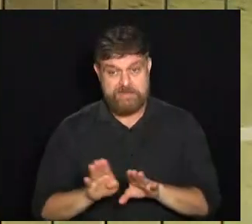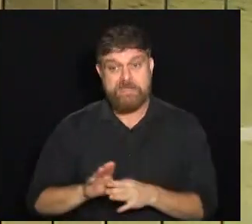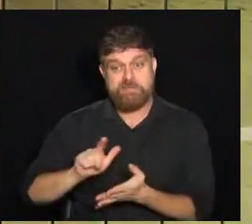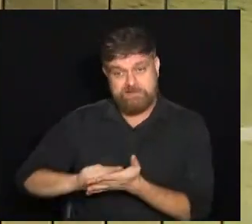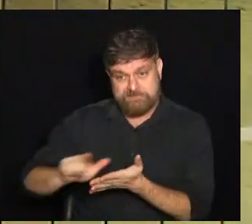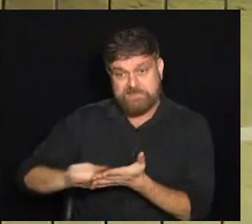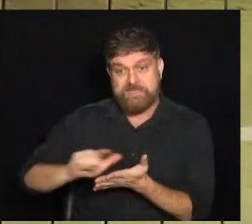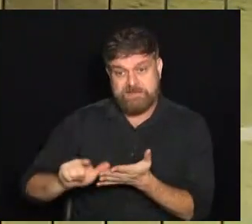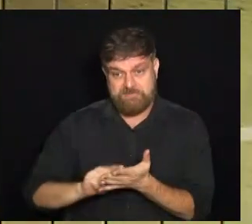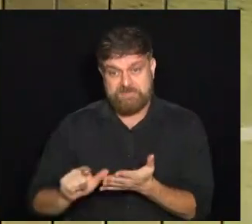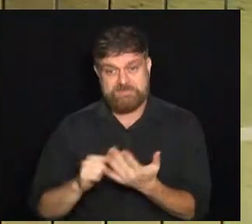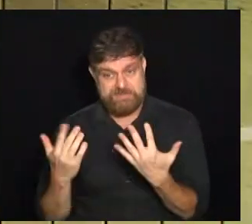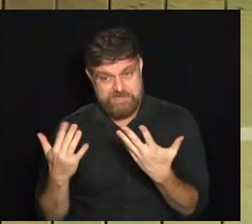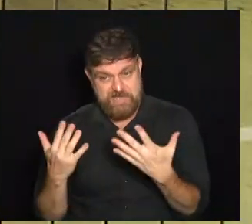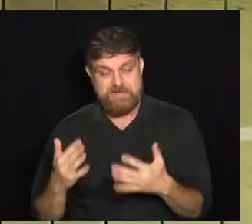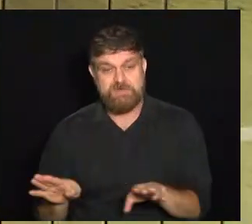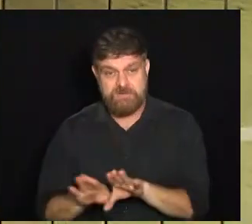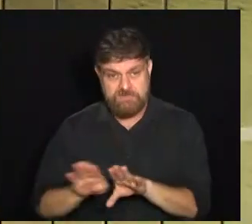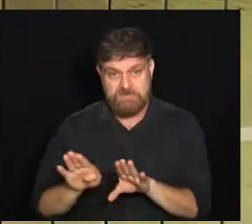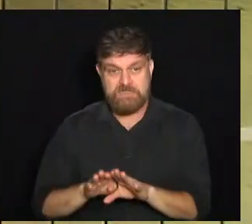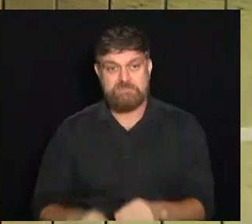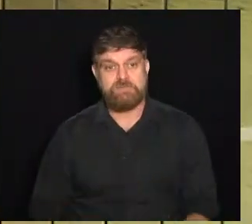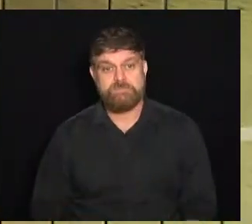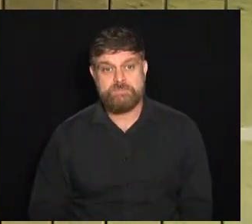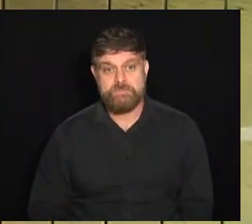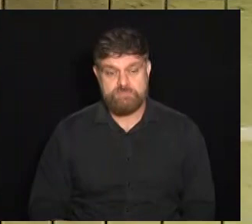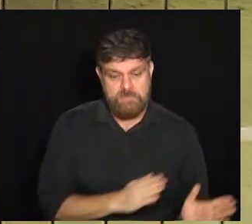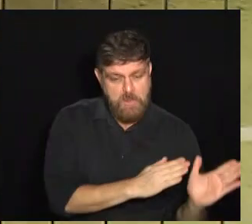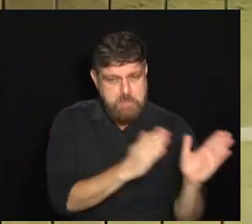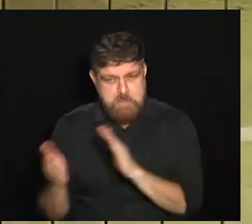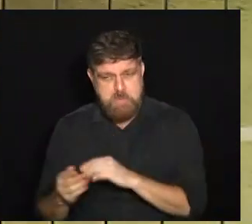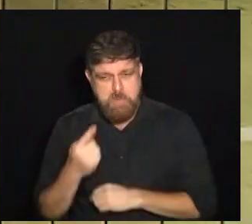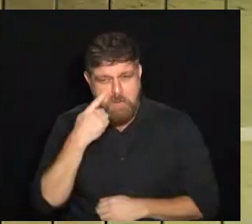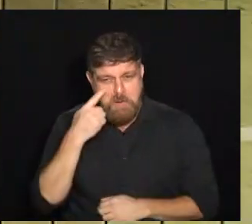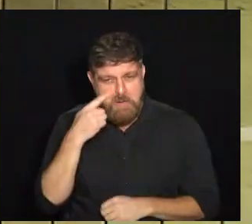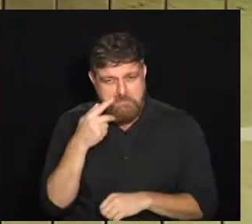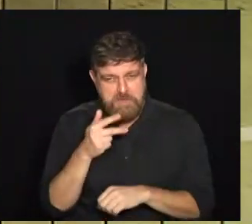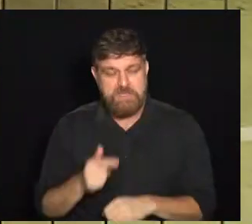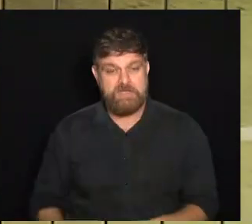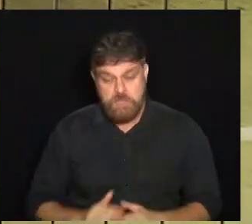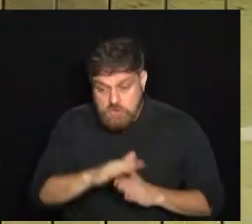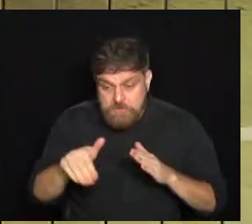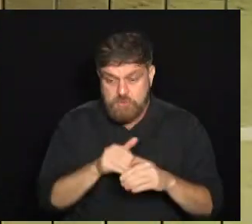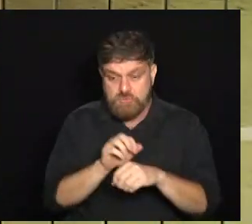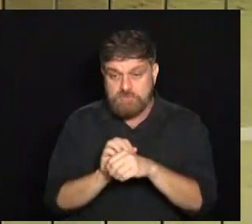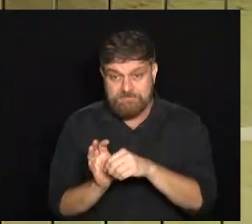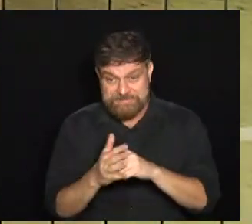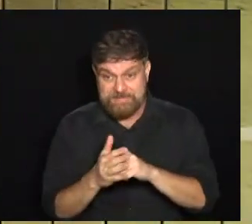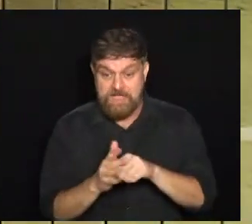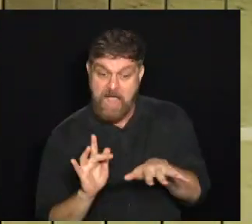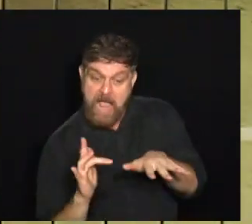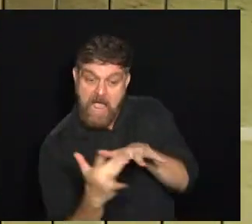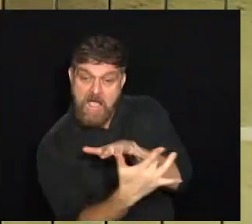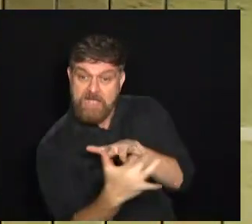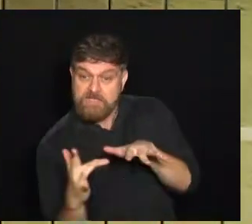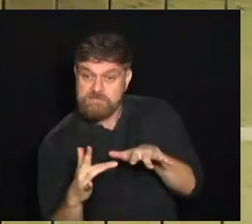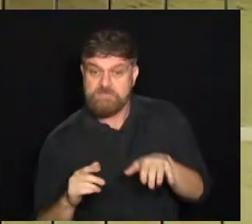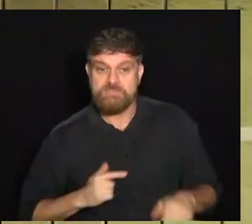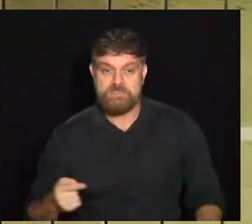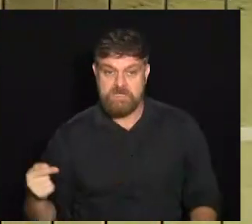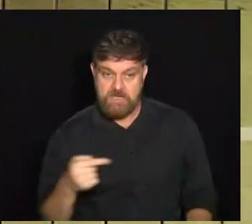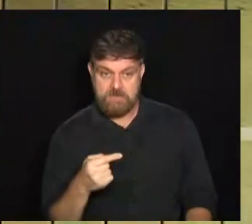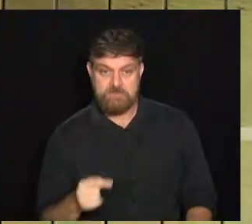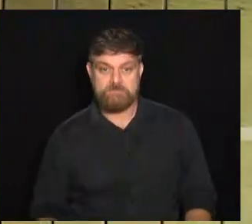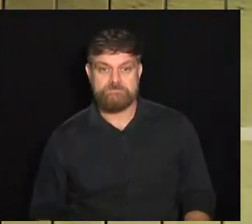higiene. Você pode acompanhar toda essa nossa cobertura especial sobre o coronavírus pelas nossas redes sociais, o endereço é